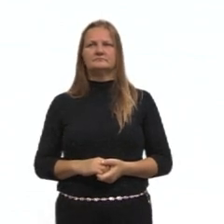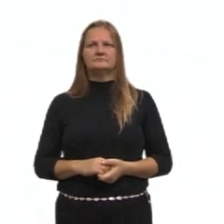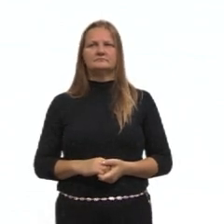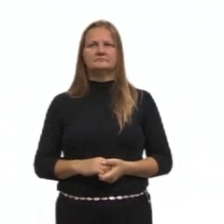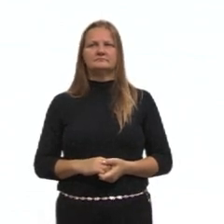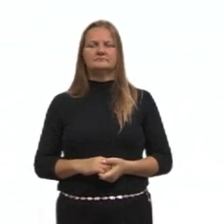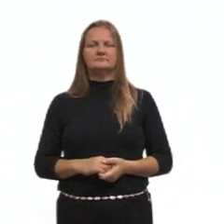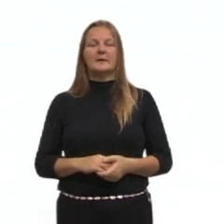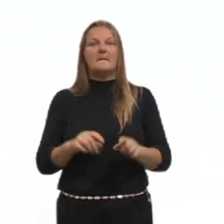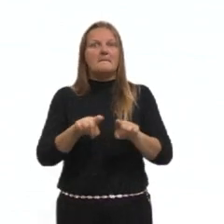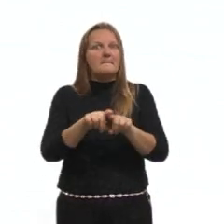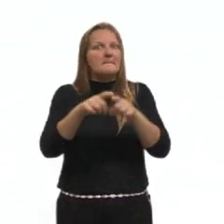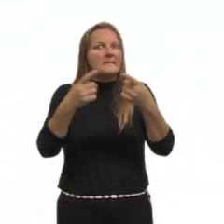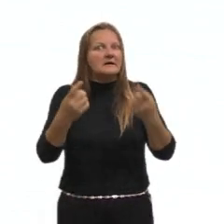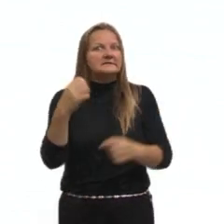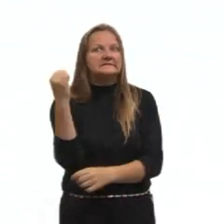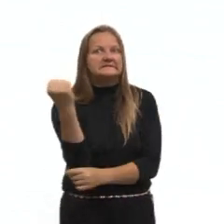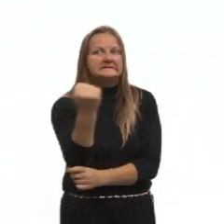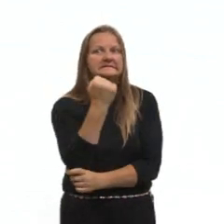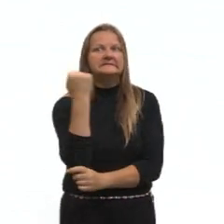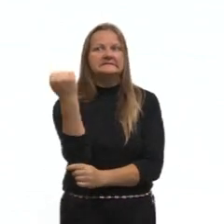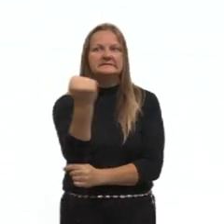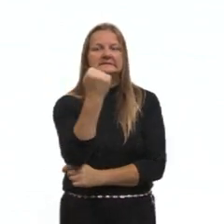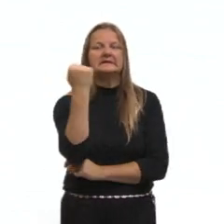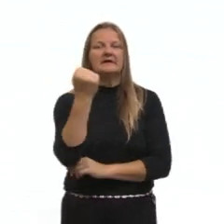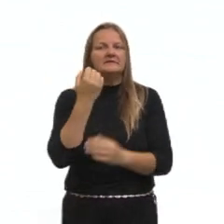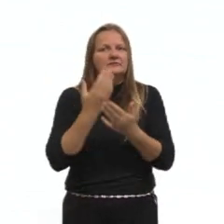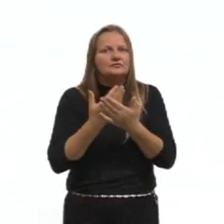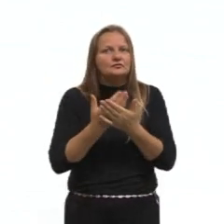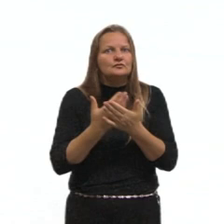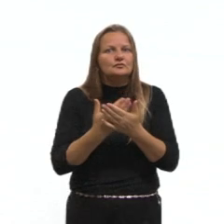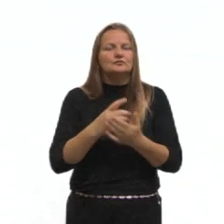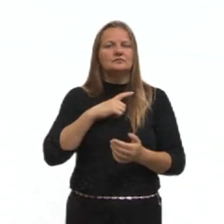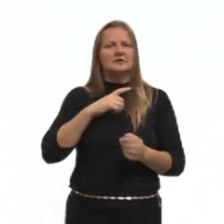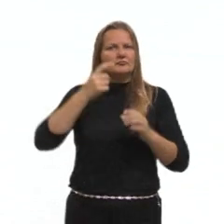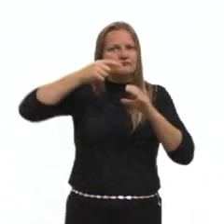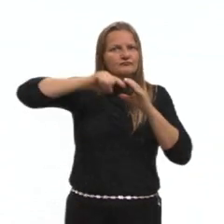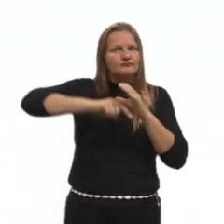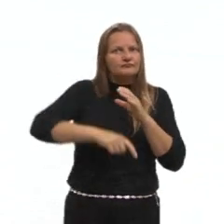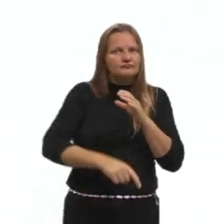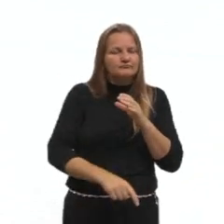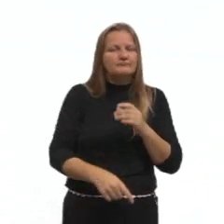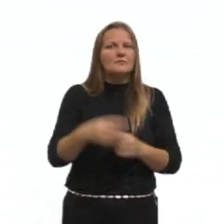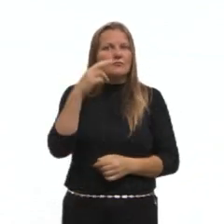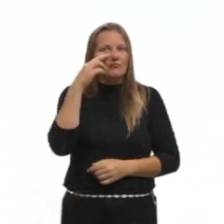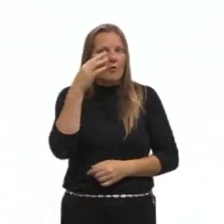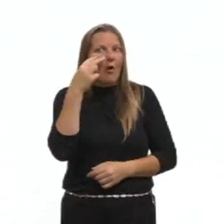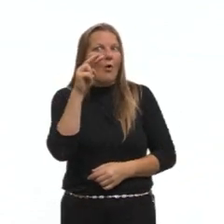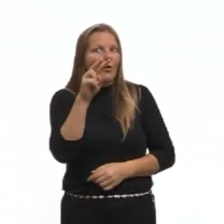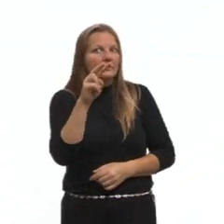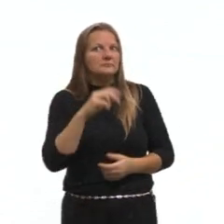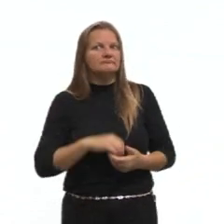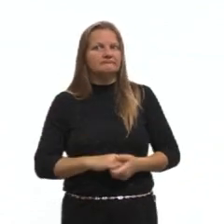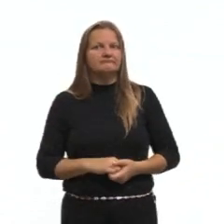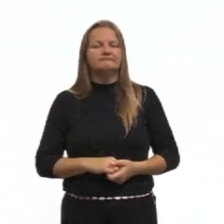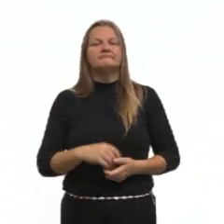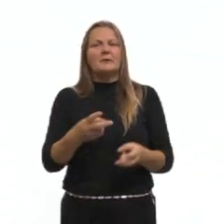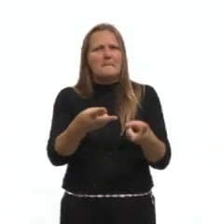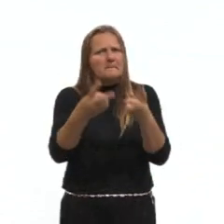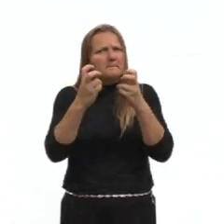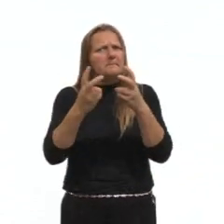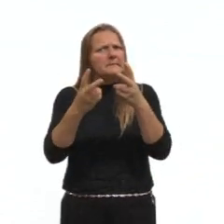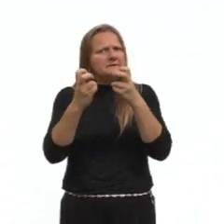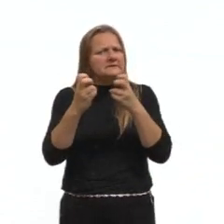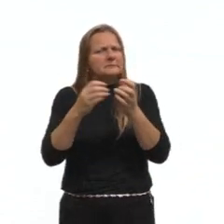Mas como eu falei vários estudos tem sido aprofundado nesse sentido e estão percebendo